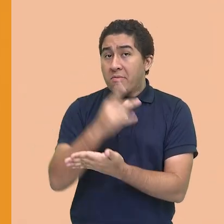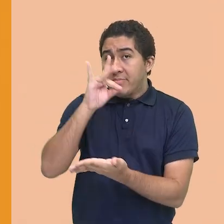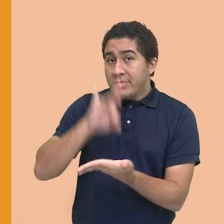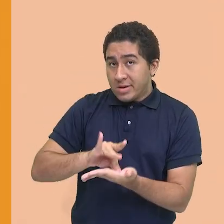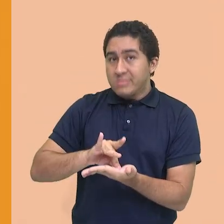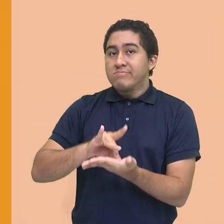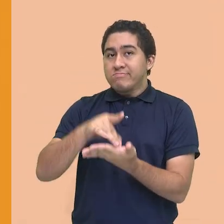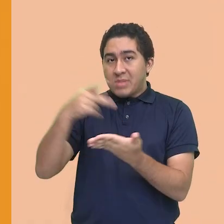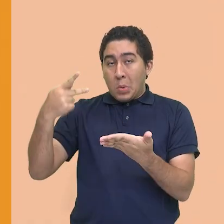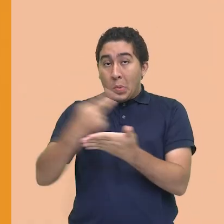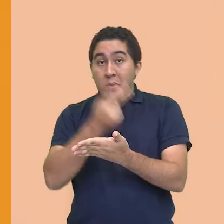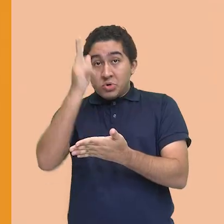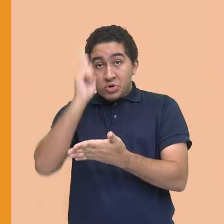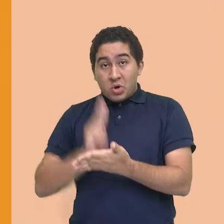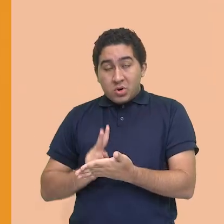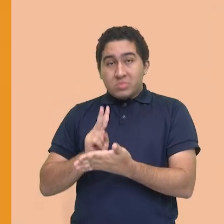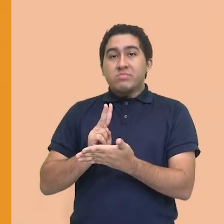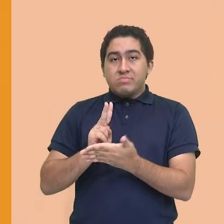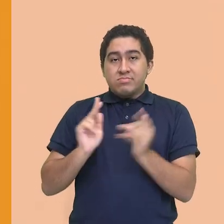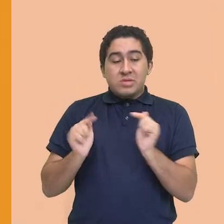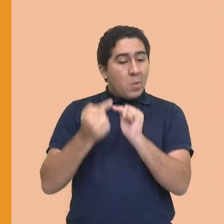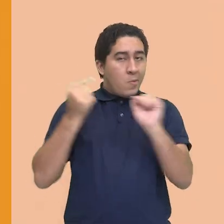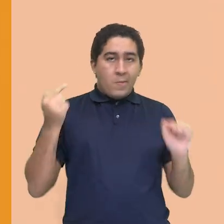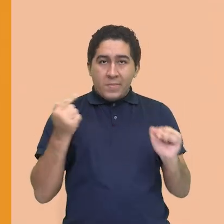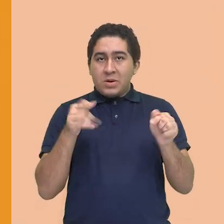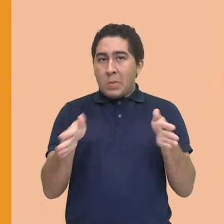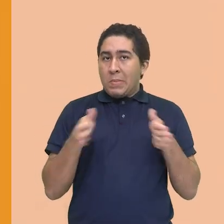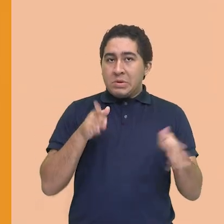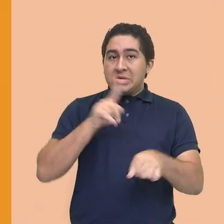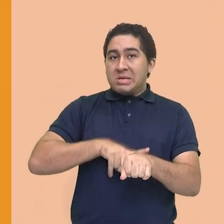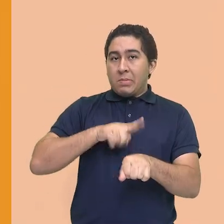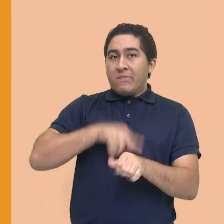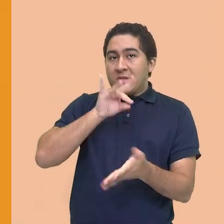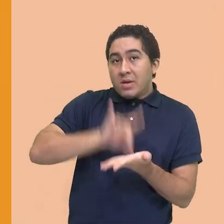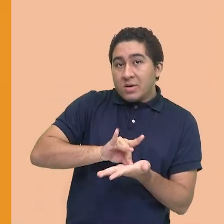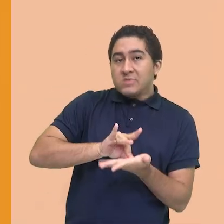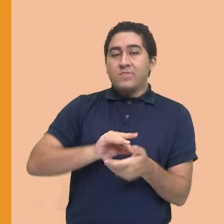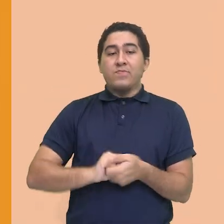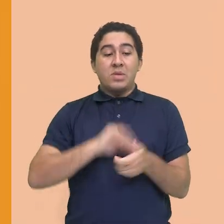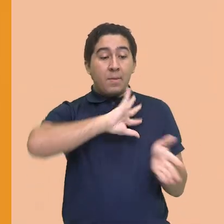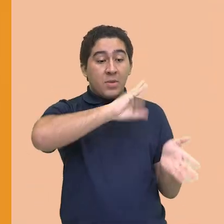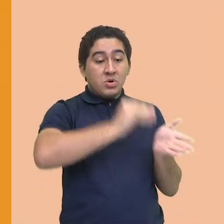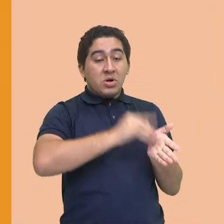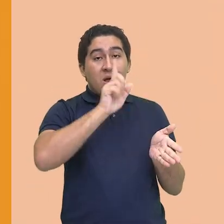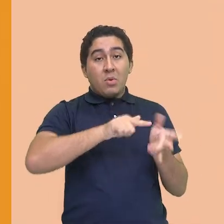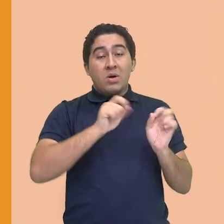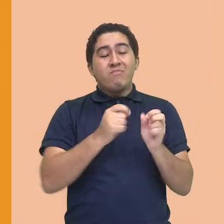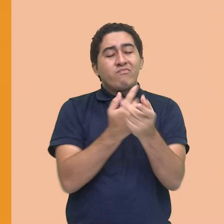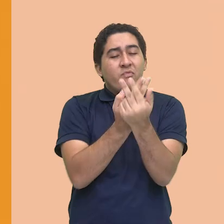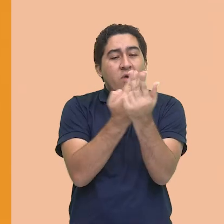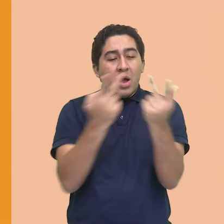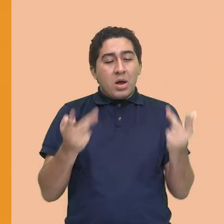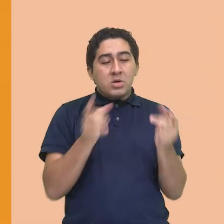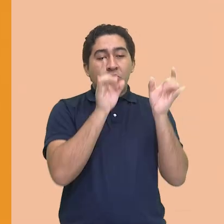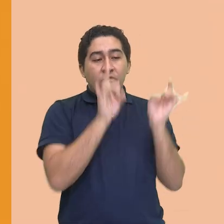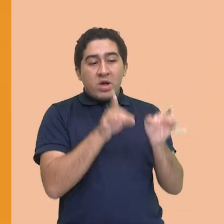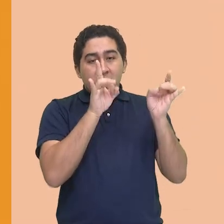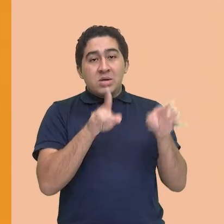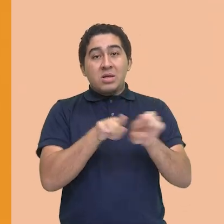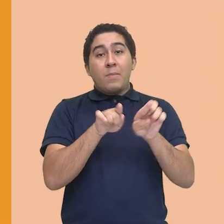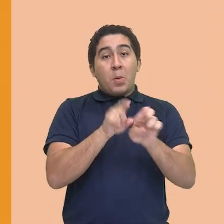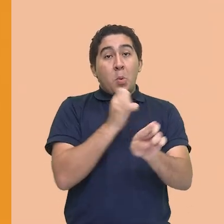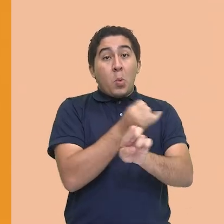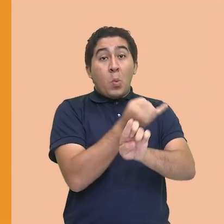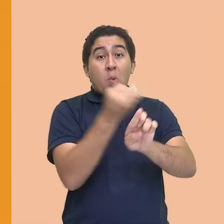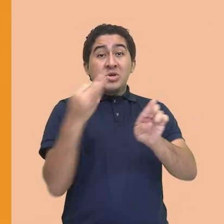um erro histórico, um anacronismo. Na medida também que a Amazônia foi responsável por grandes levas, grandes volumes